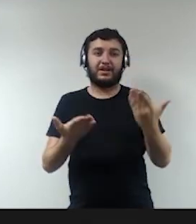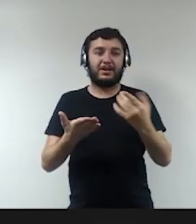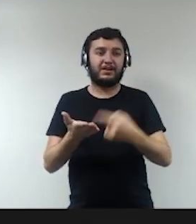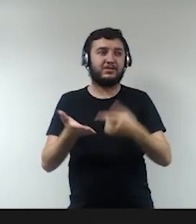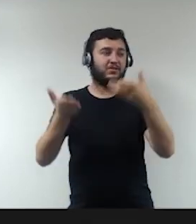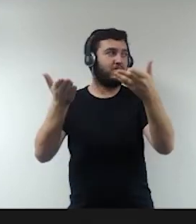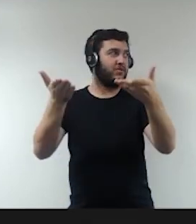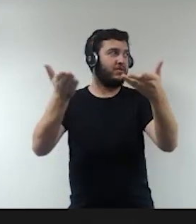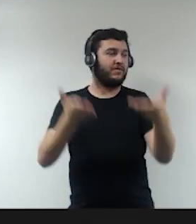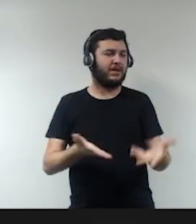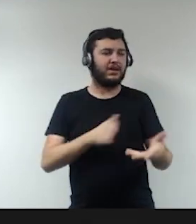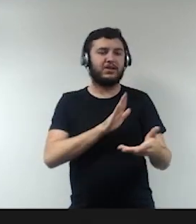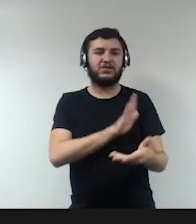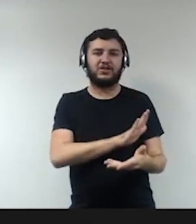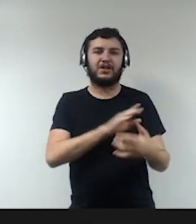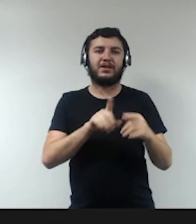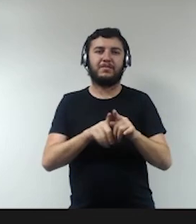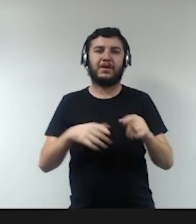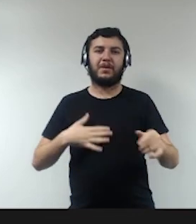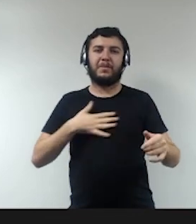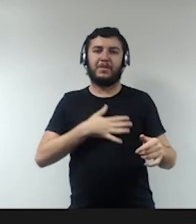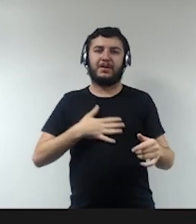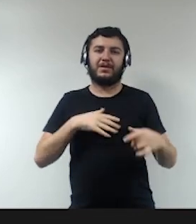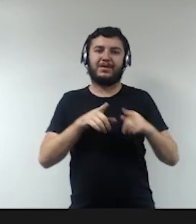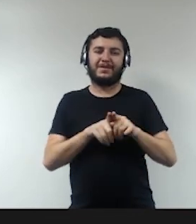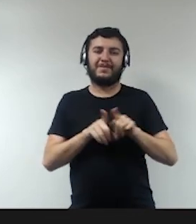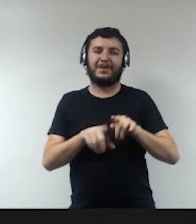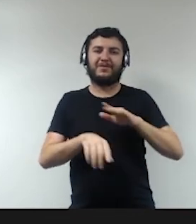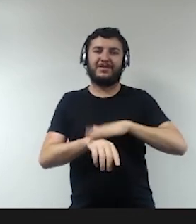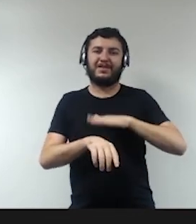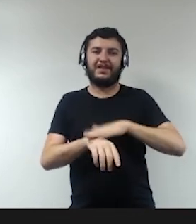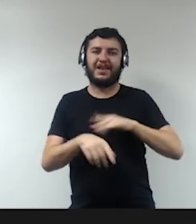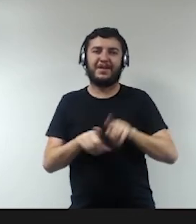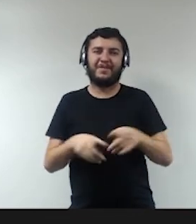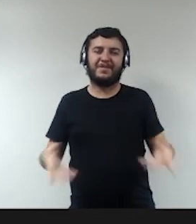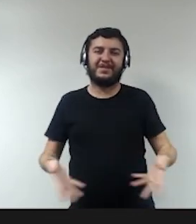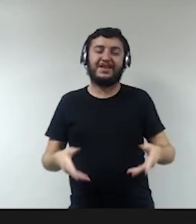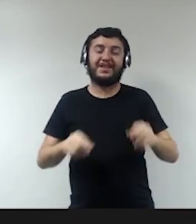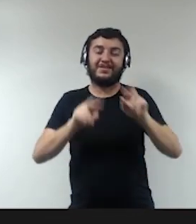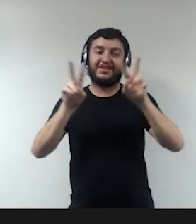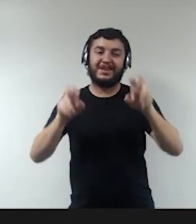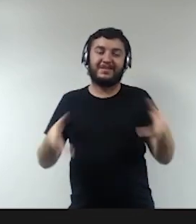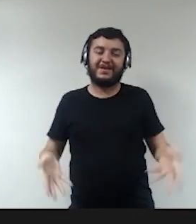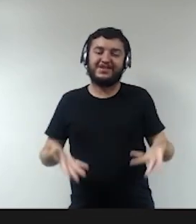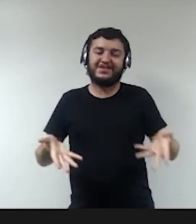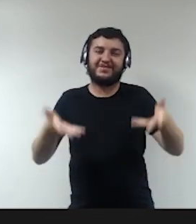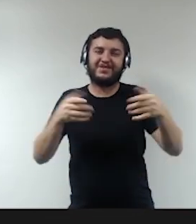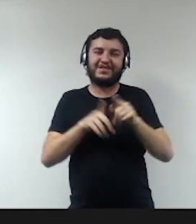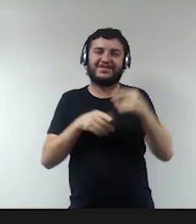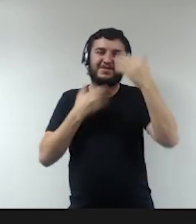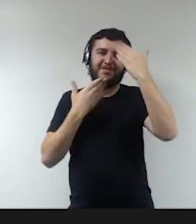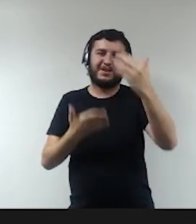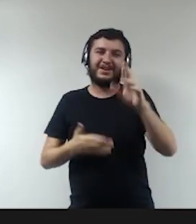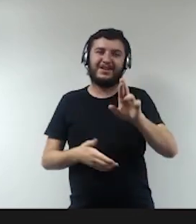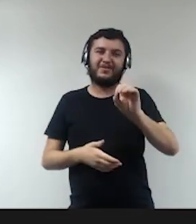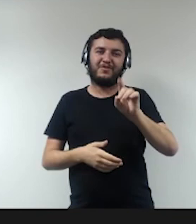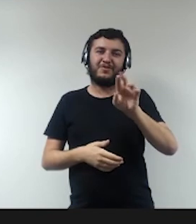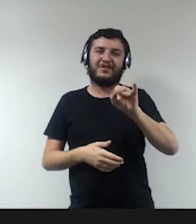foi um prazer, foi muito pouco tempo, um tema tão estimulante. Obrigada mais uma vez, Rodrigo, pela